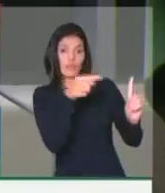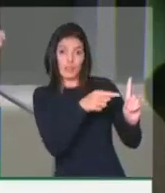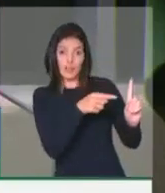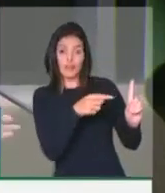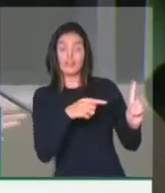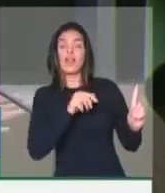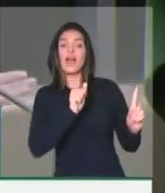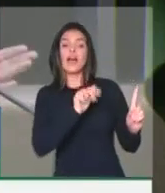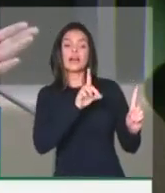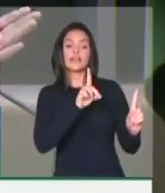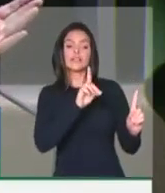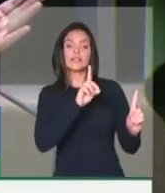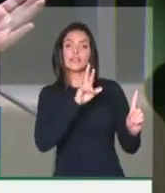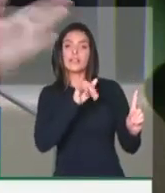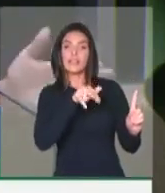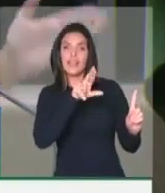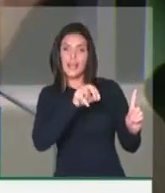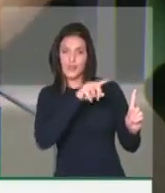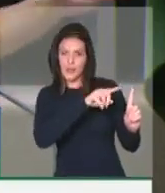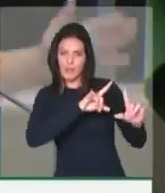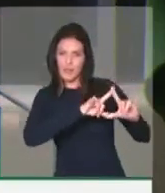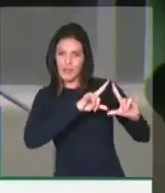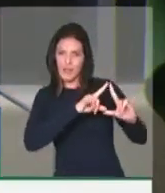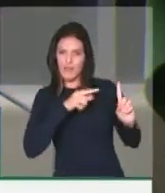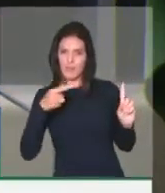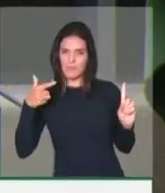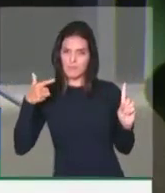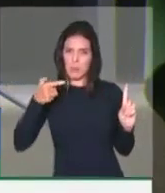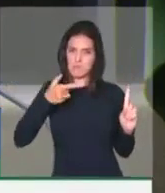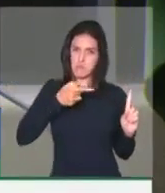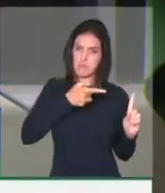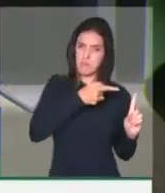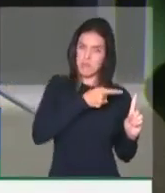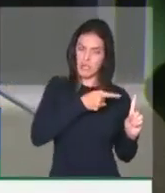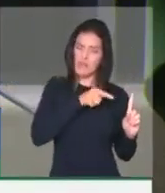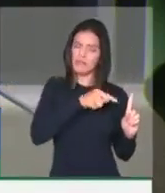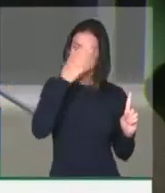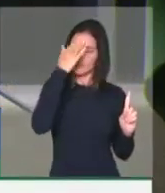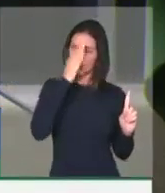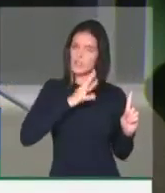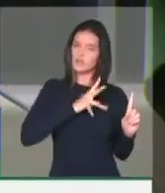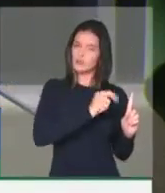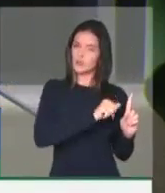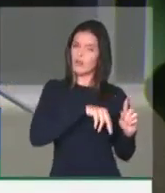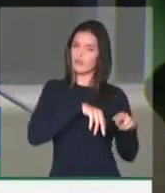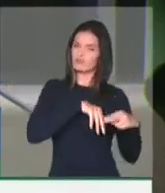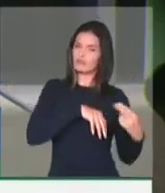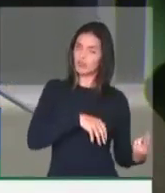miliciano. Morte, talvez ou possivelmente queima de arquivo, durante